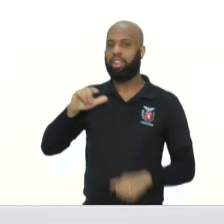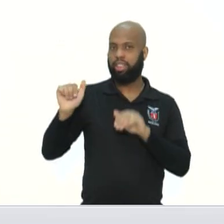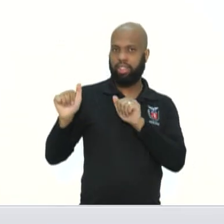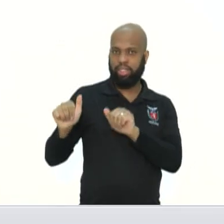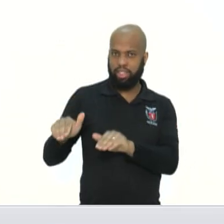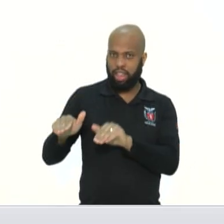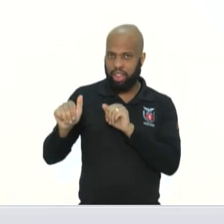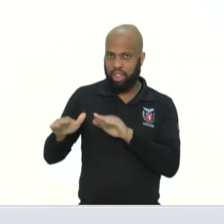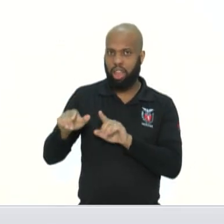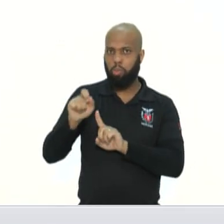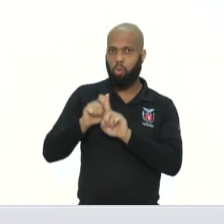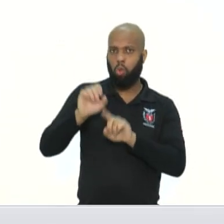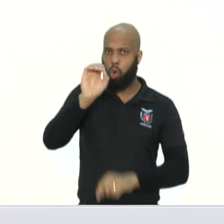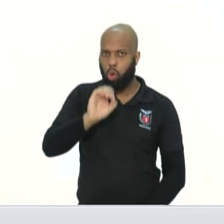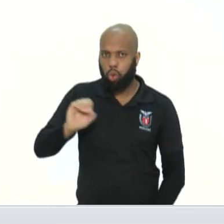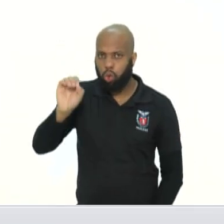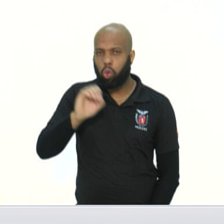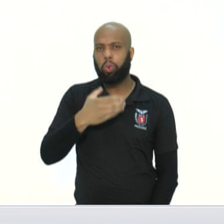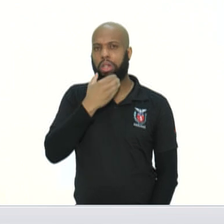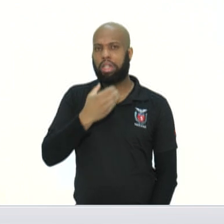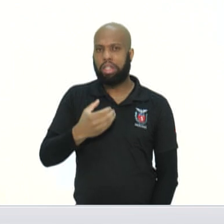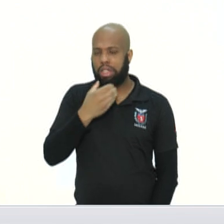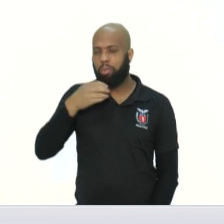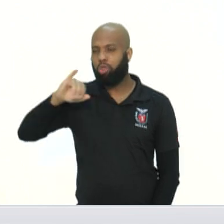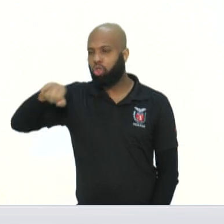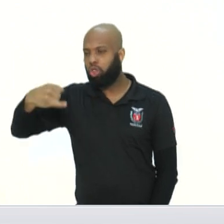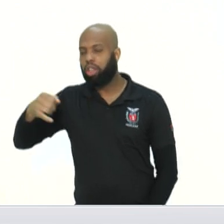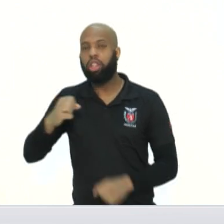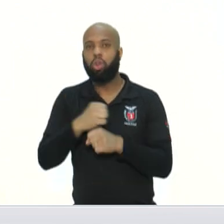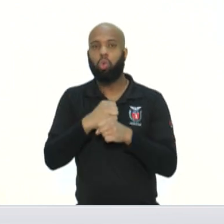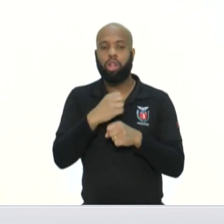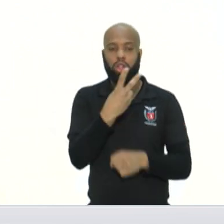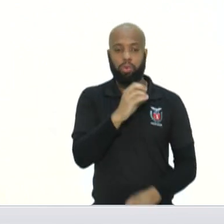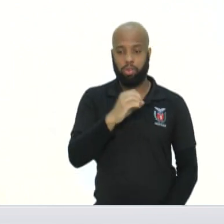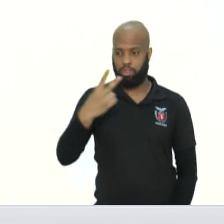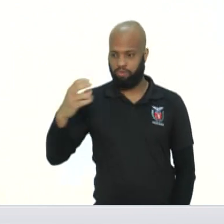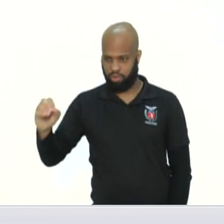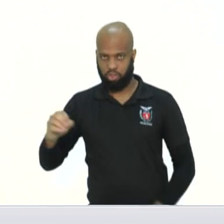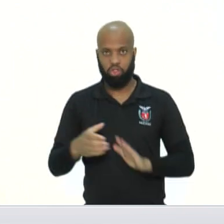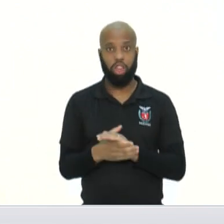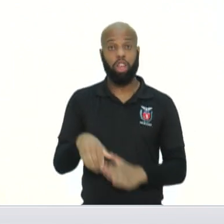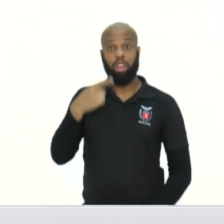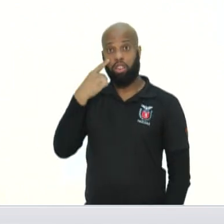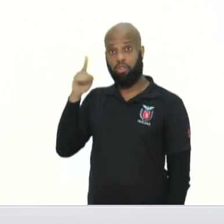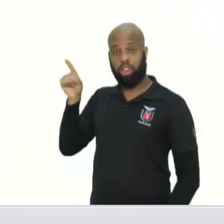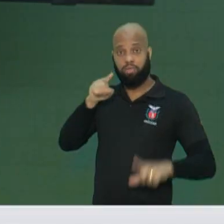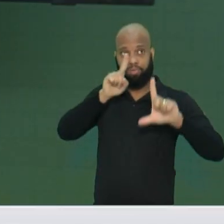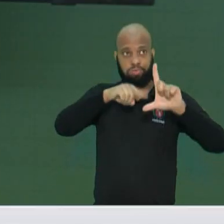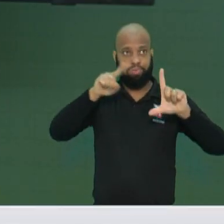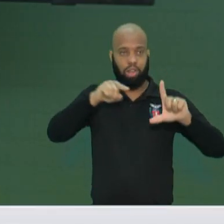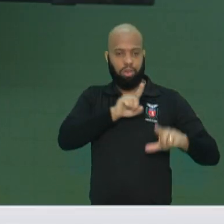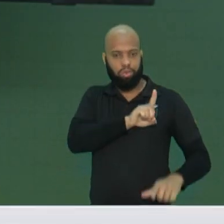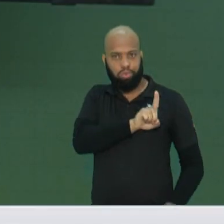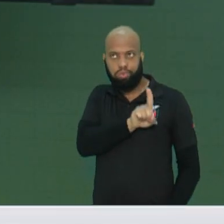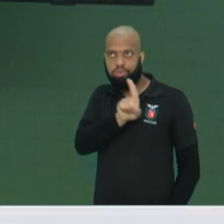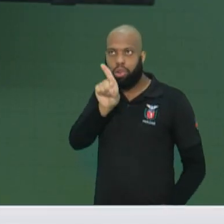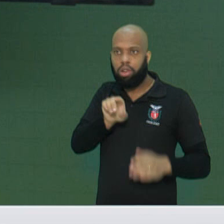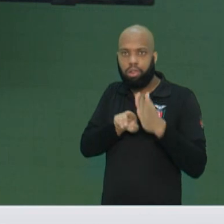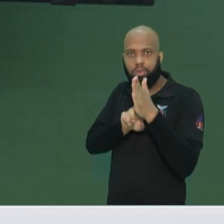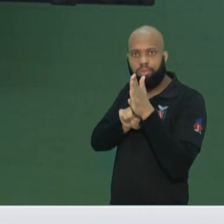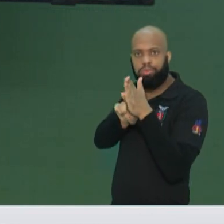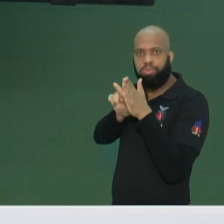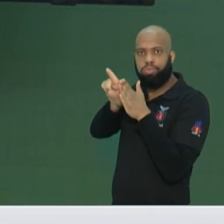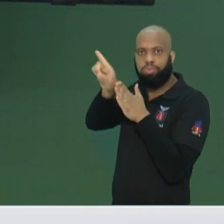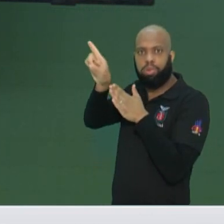Setembro, outubro, novembro, dezembro, janeiro de 2020. E olha como esse gráfico cresce, gente.